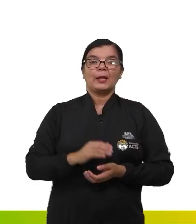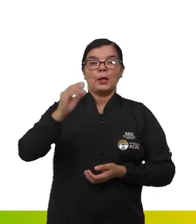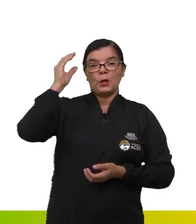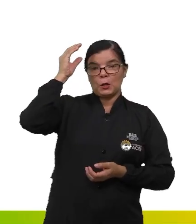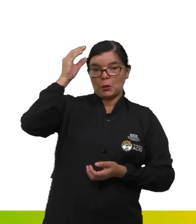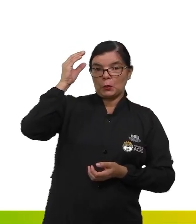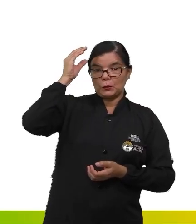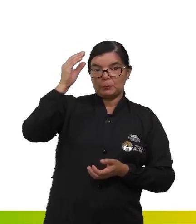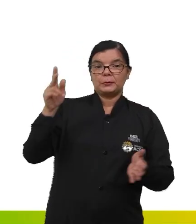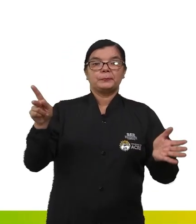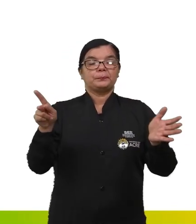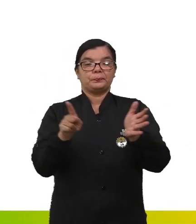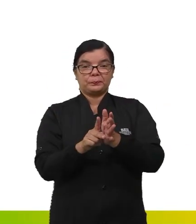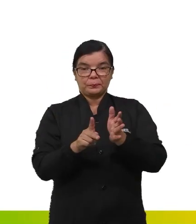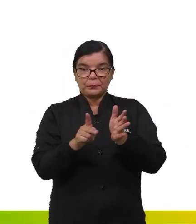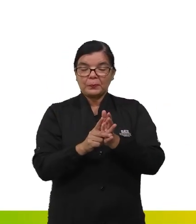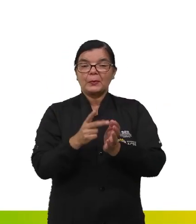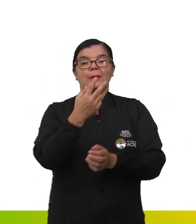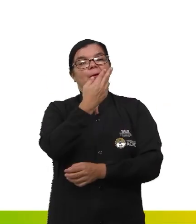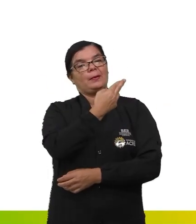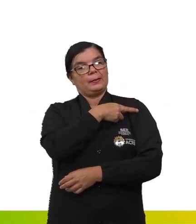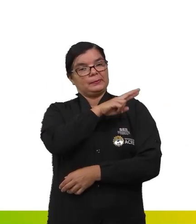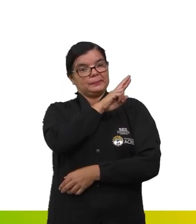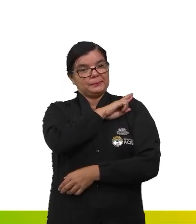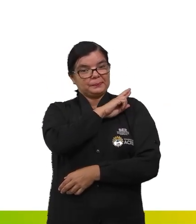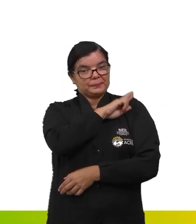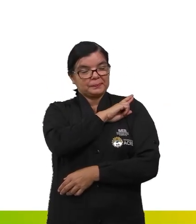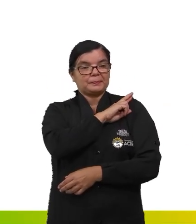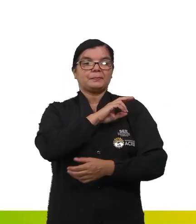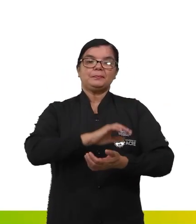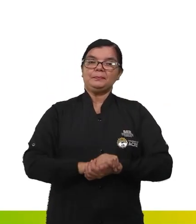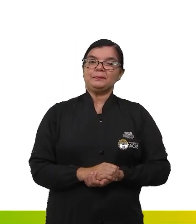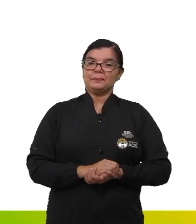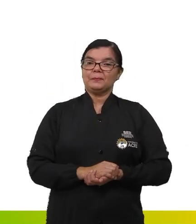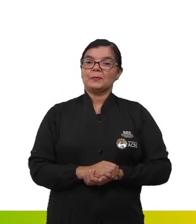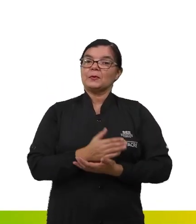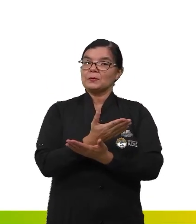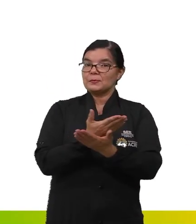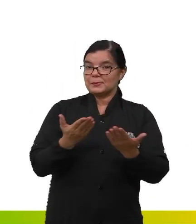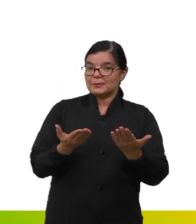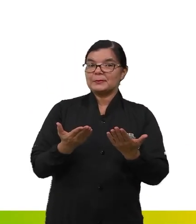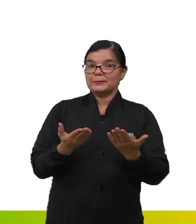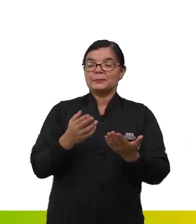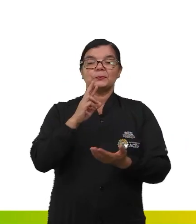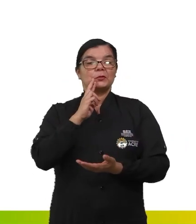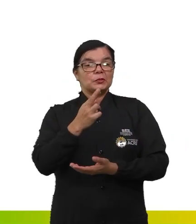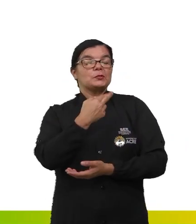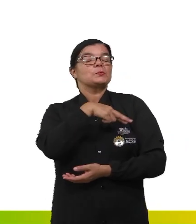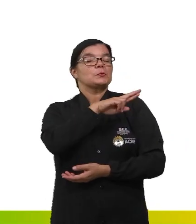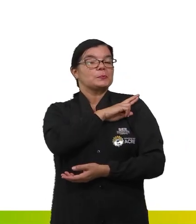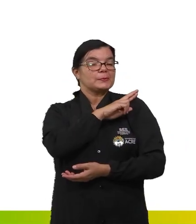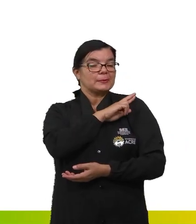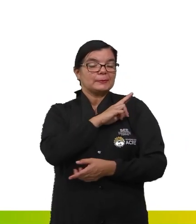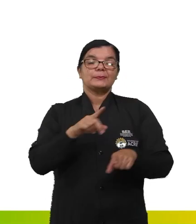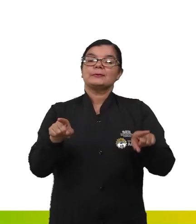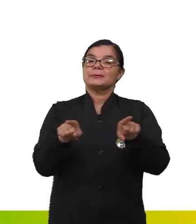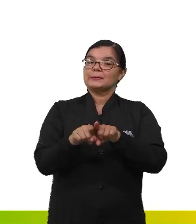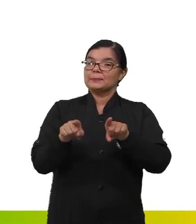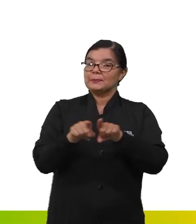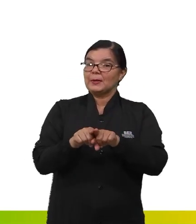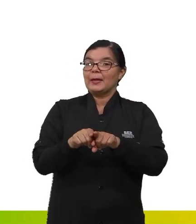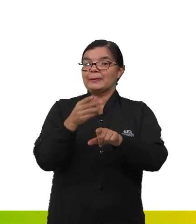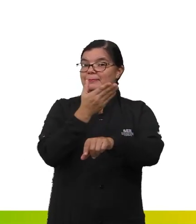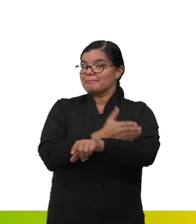consciência, pertencimento e, mais uma vez, responsabilidade. Com grandes poderes vem grandes responsabilidades. Responsabilidades essas que a gente vai